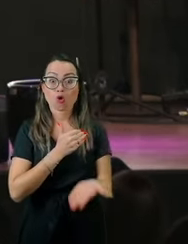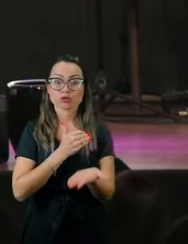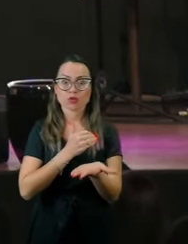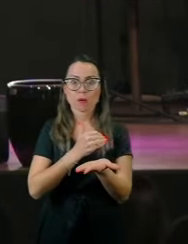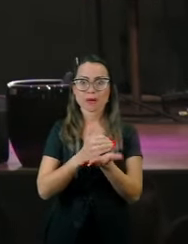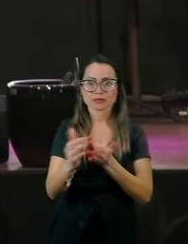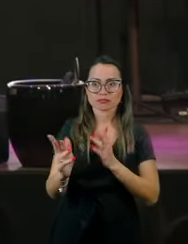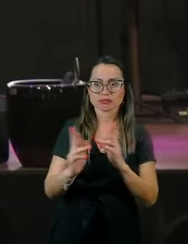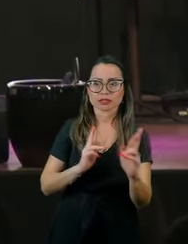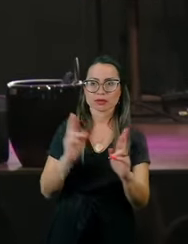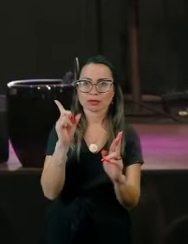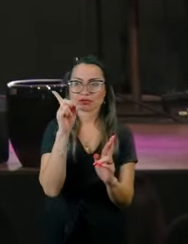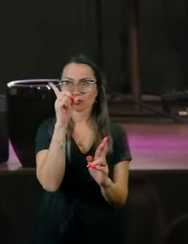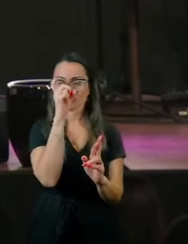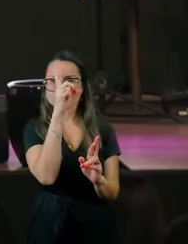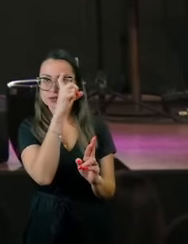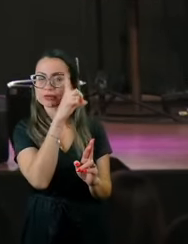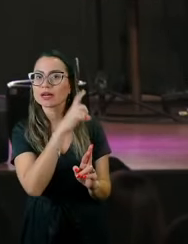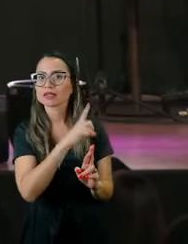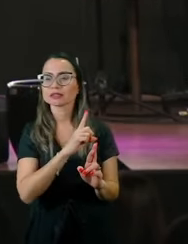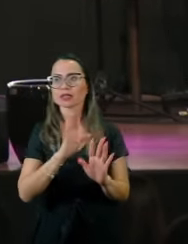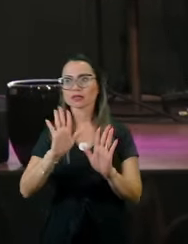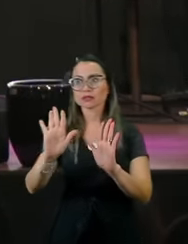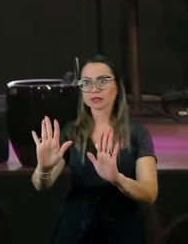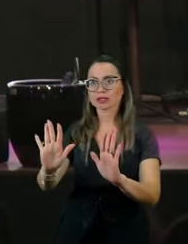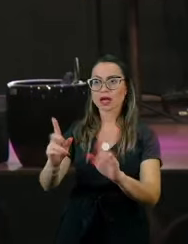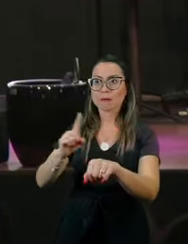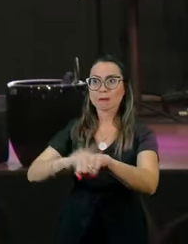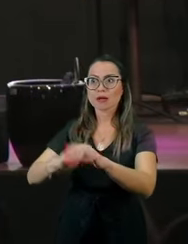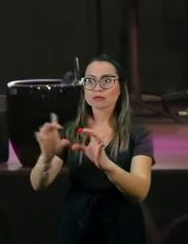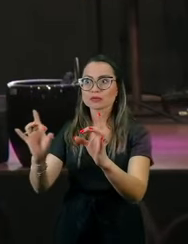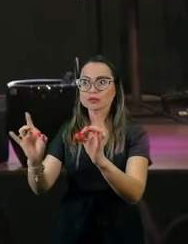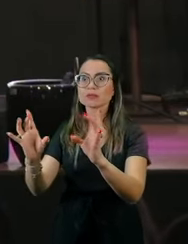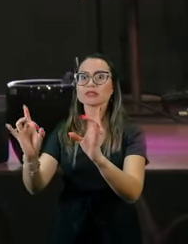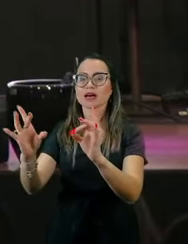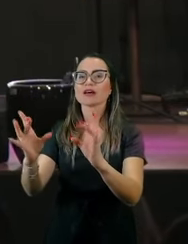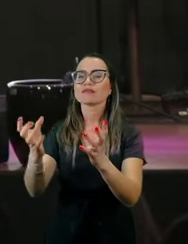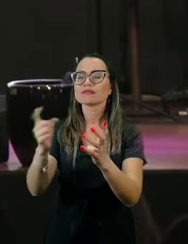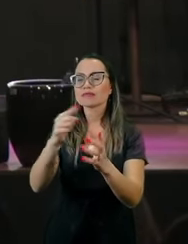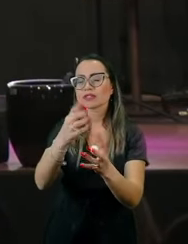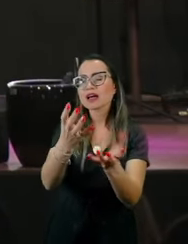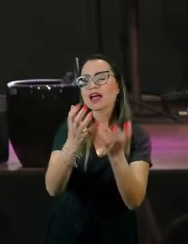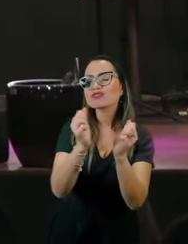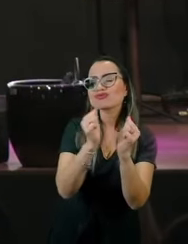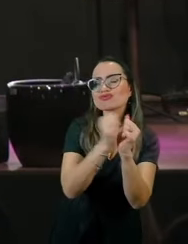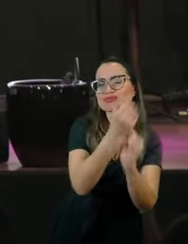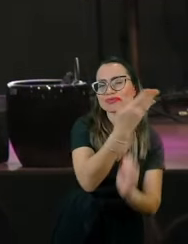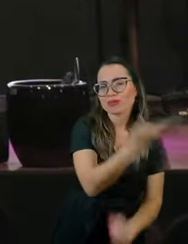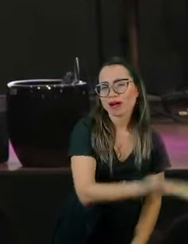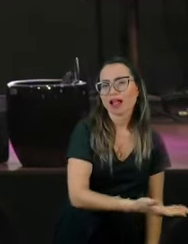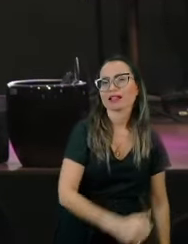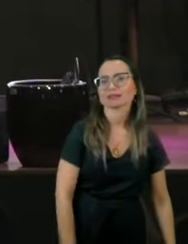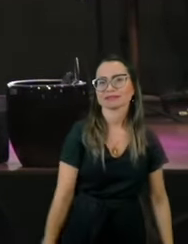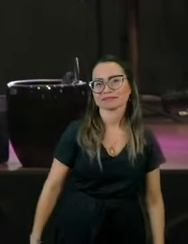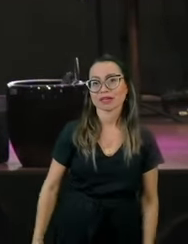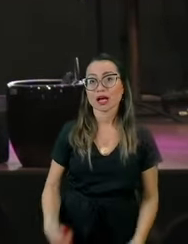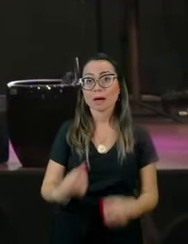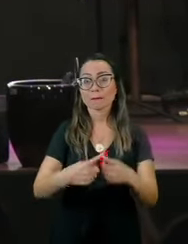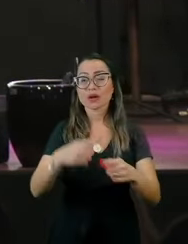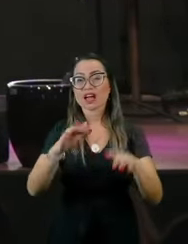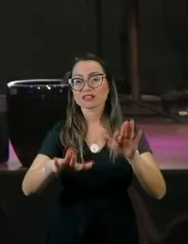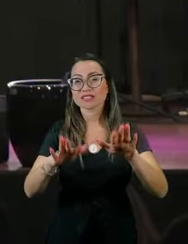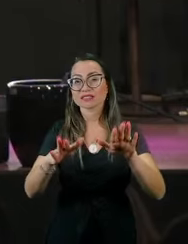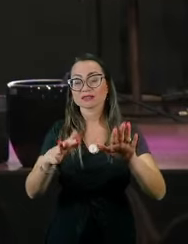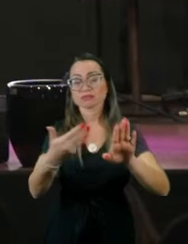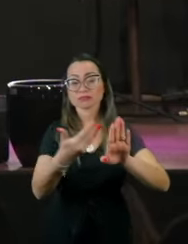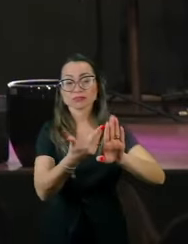pessoa. Você dá um jeito de estar com ela. Isso aqui é conexão, você pode estar separada, mas vocês estão conectadas nas